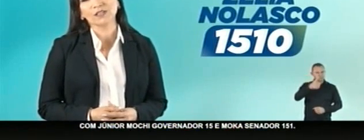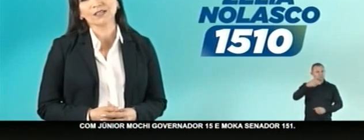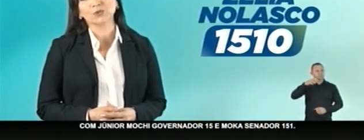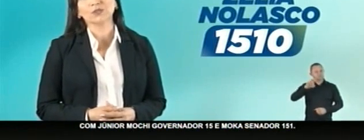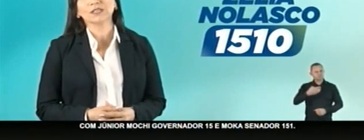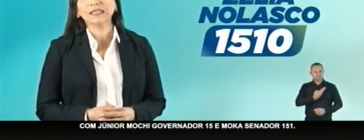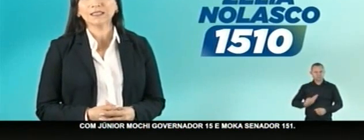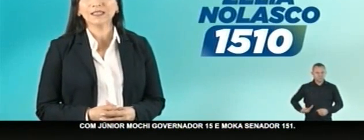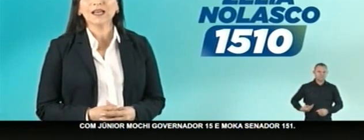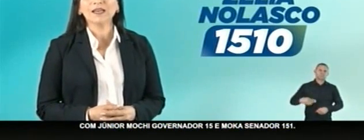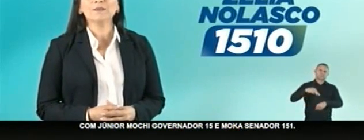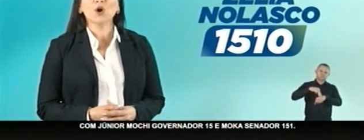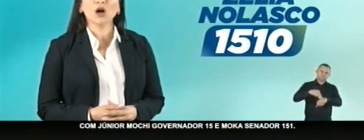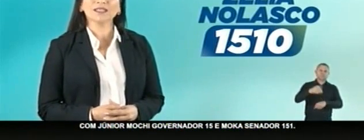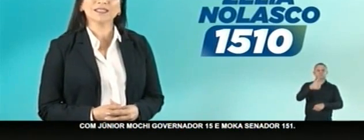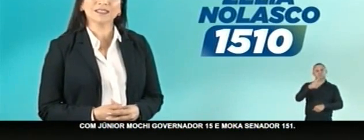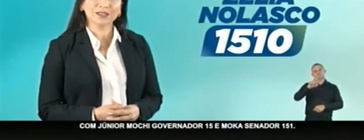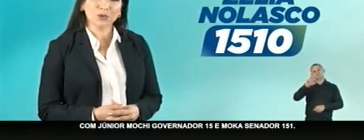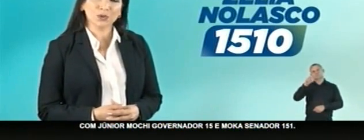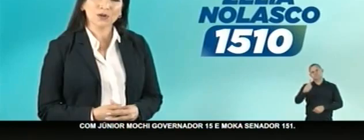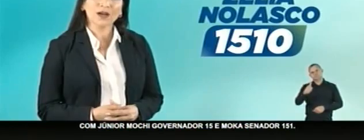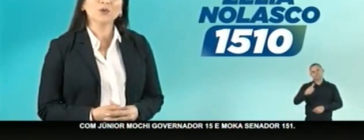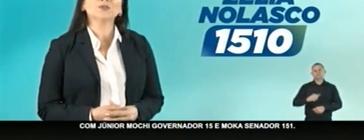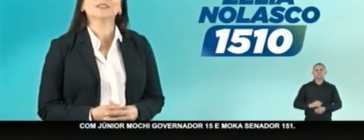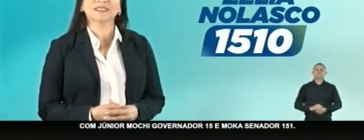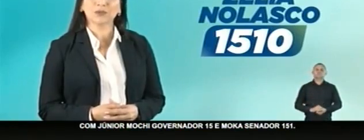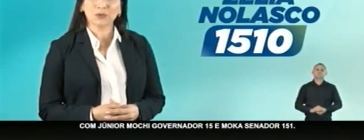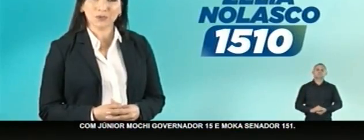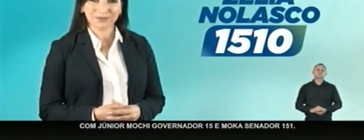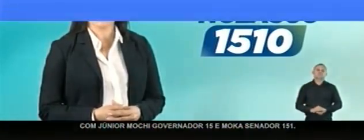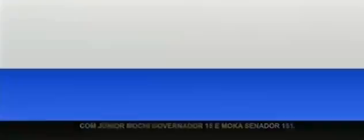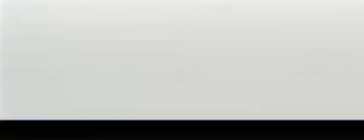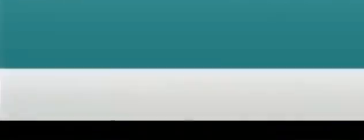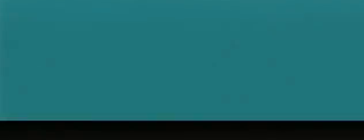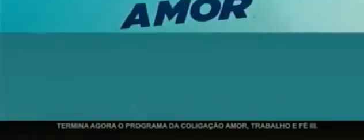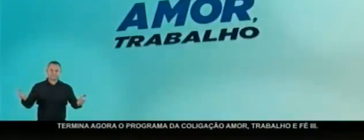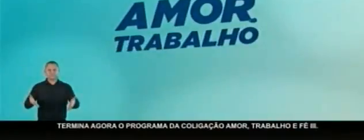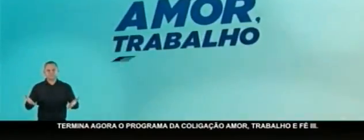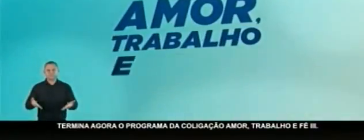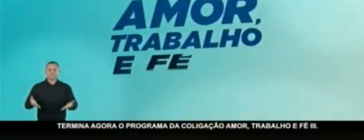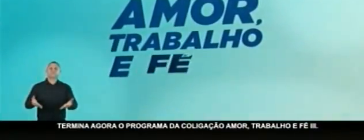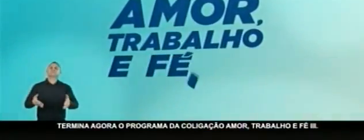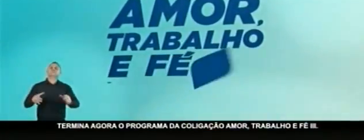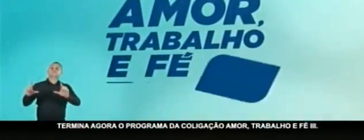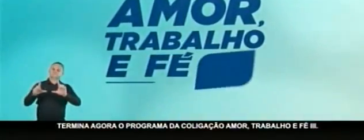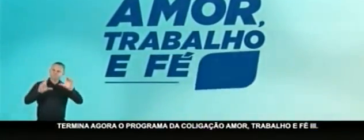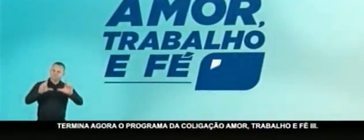Mock, governador 15, e Moca, senador 151.